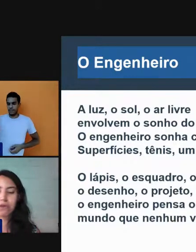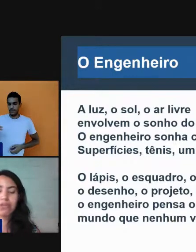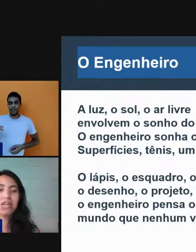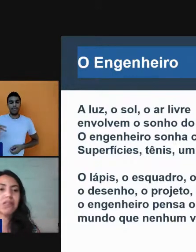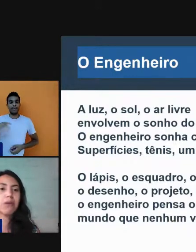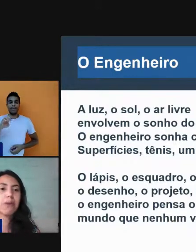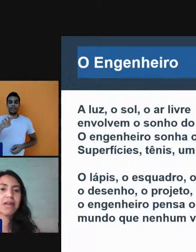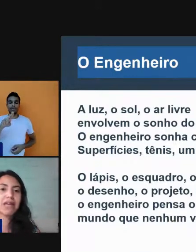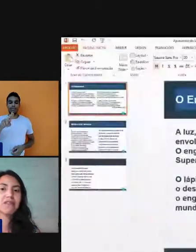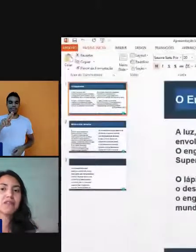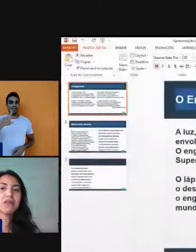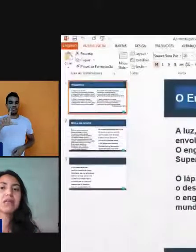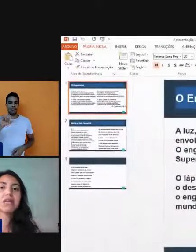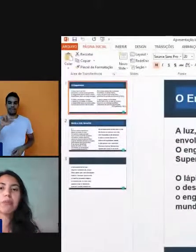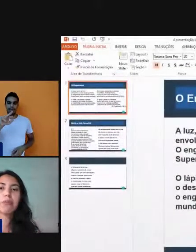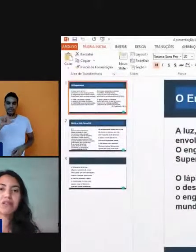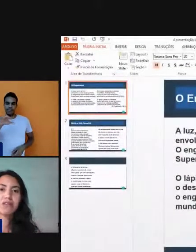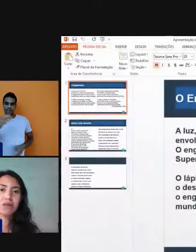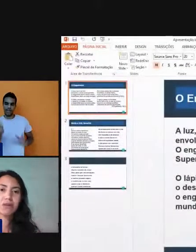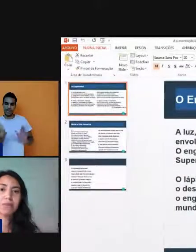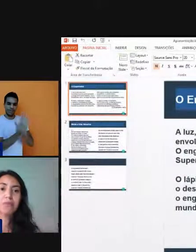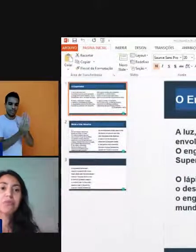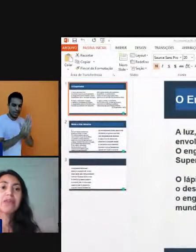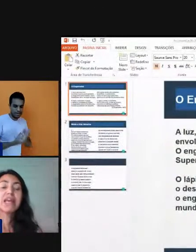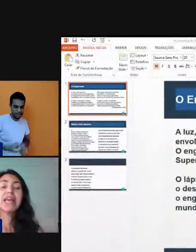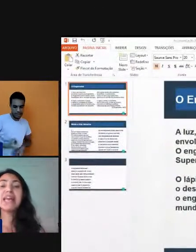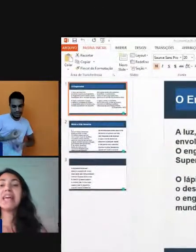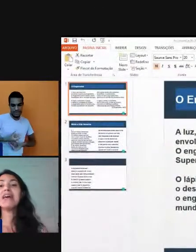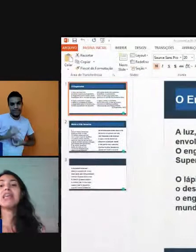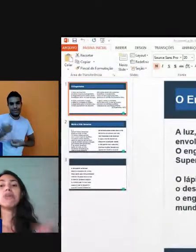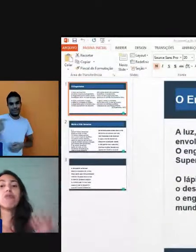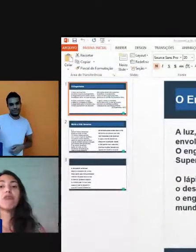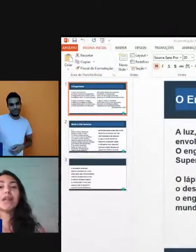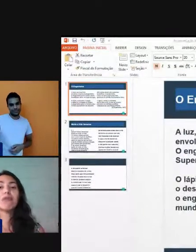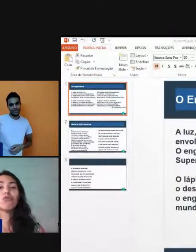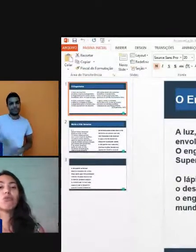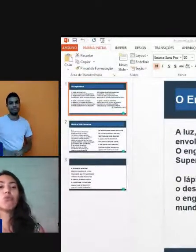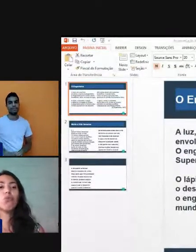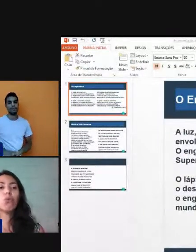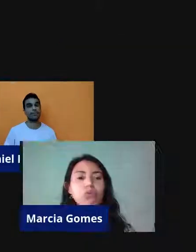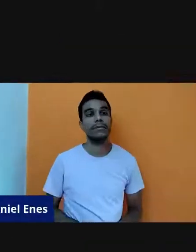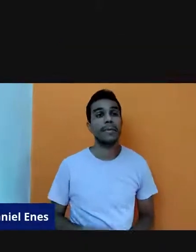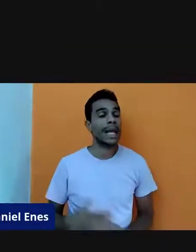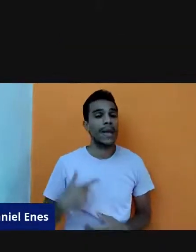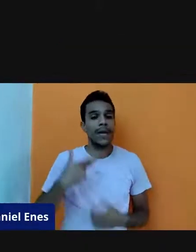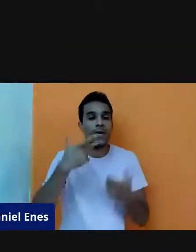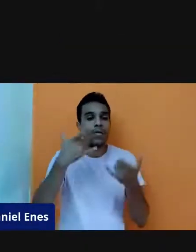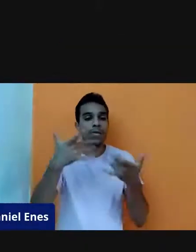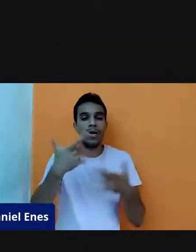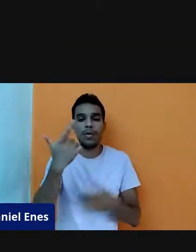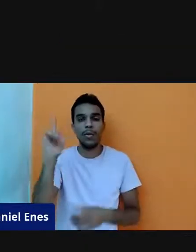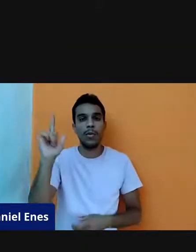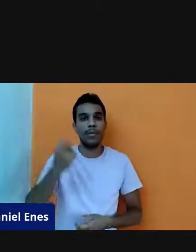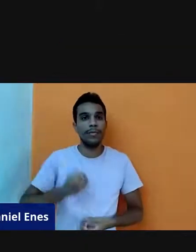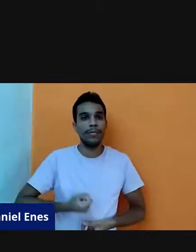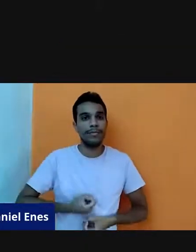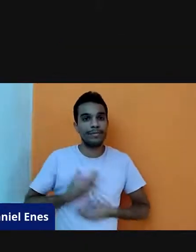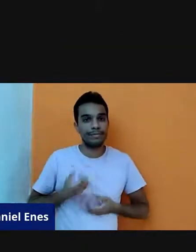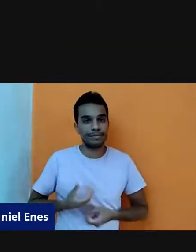esse véu. Né? Ele não aparece na poesia. Eu vou falar sobre um outro poema. Eu